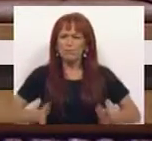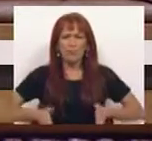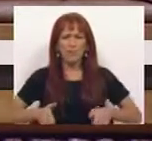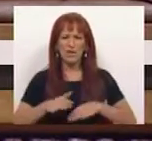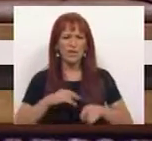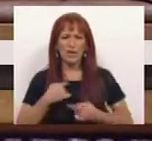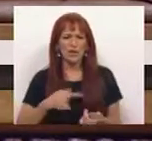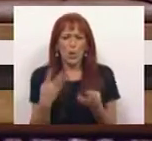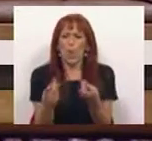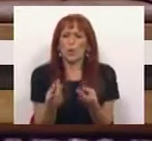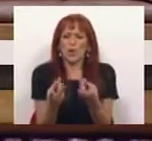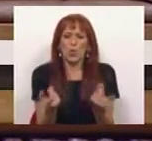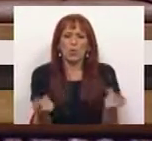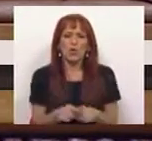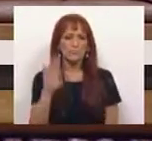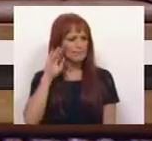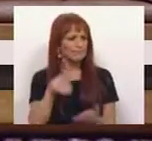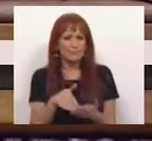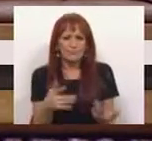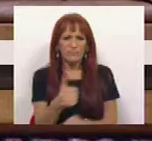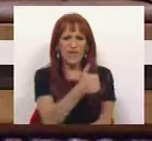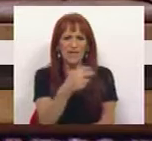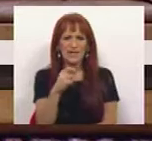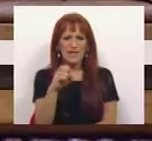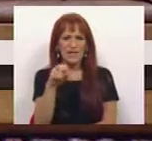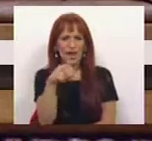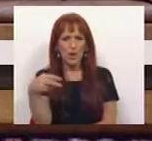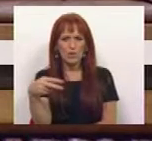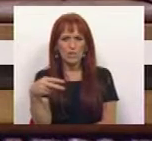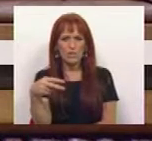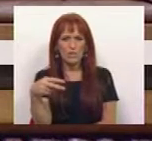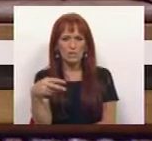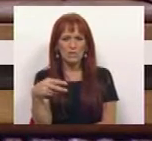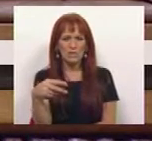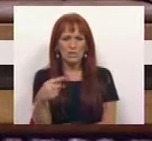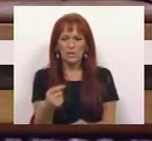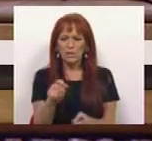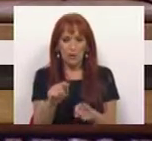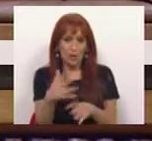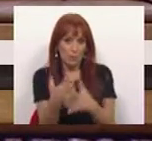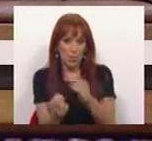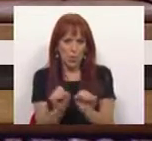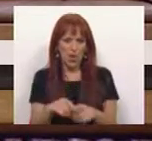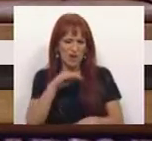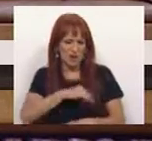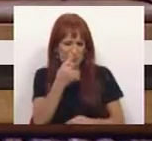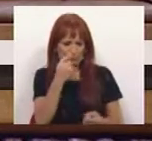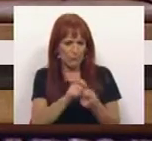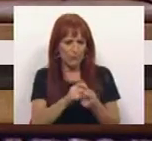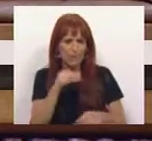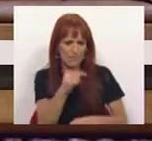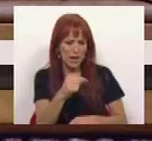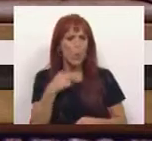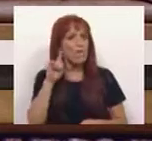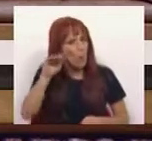necessário fazer grandes contas para se concluir que 530 euros e líquidos para um salário, ainda que mínimo, é um